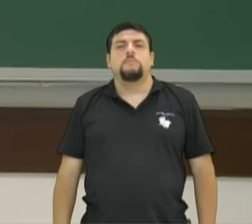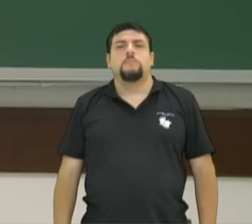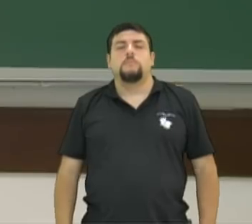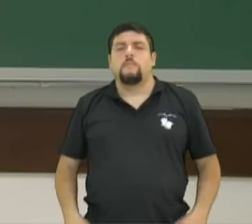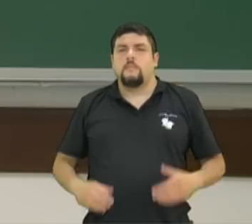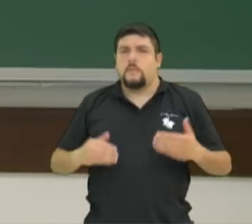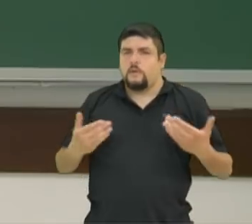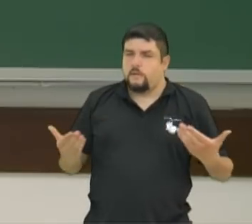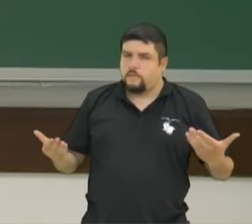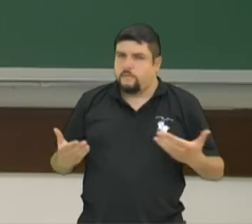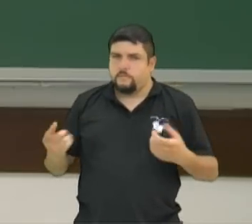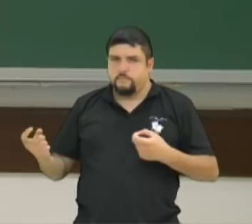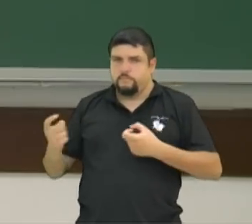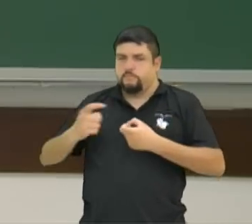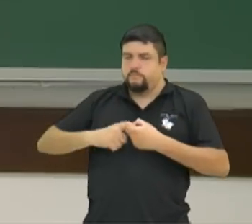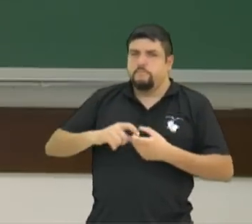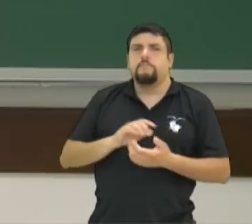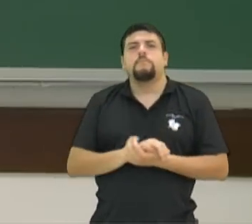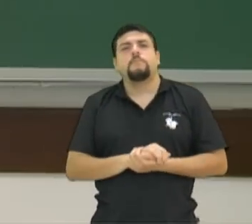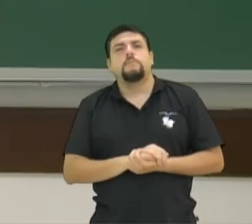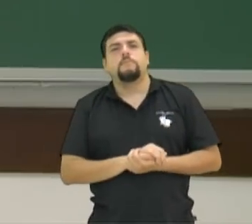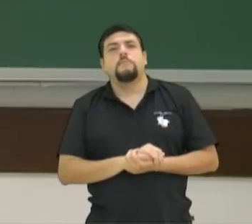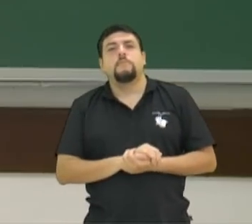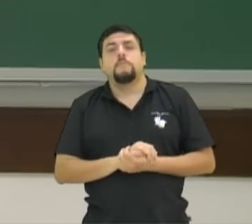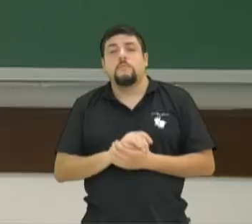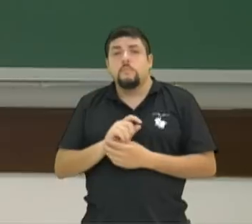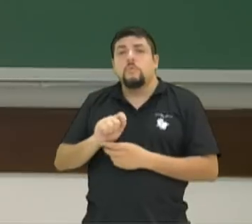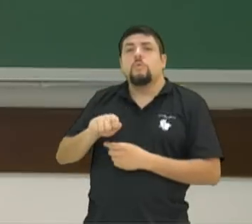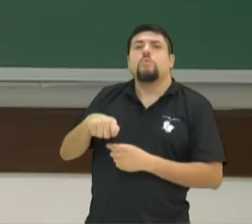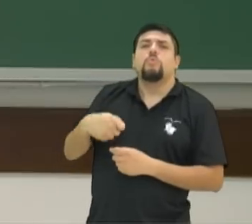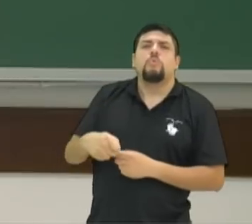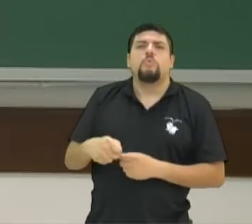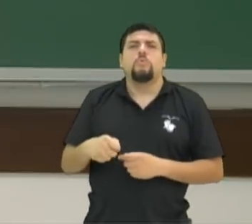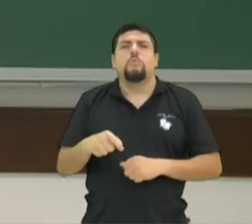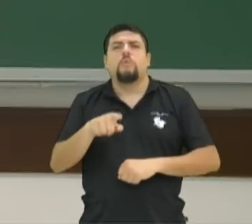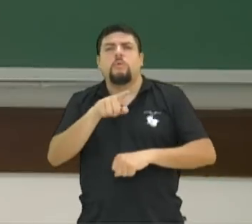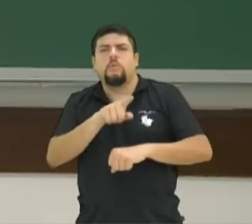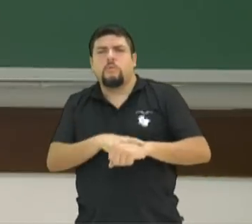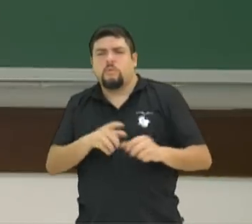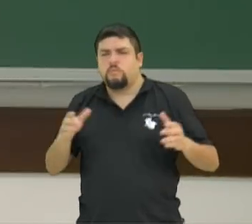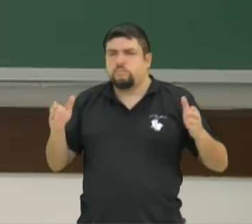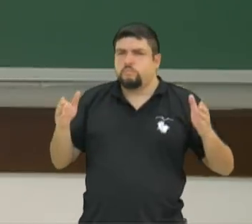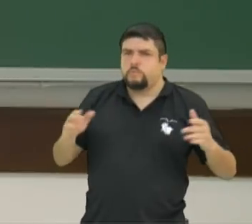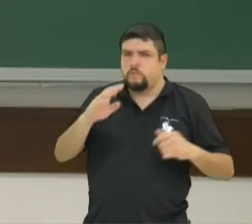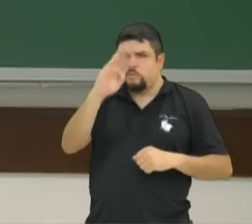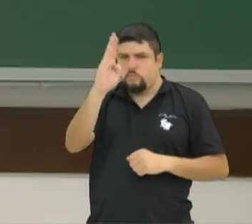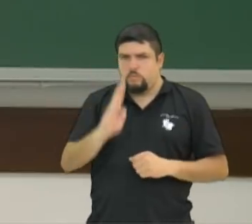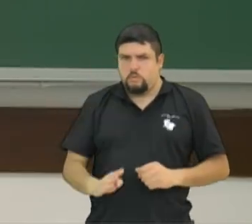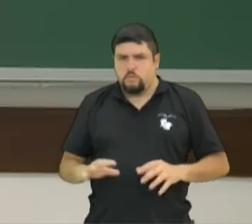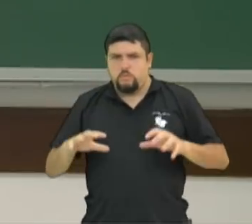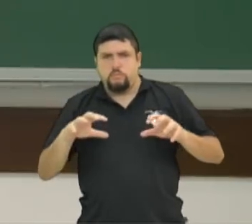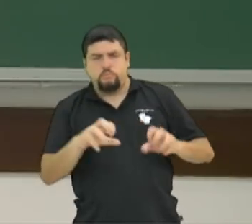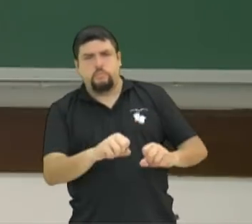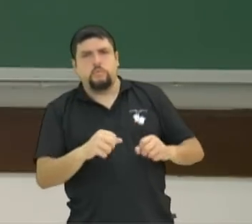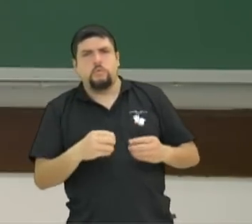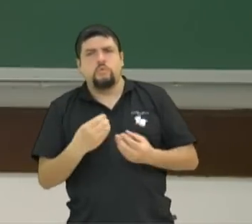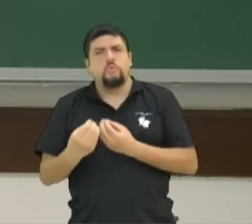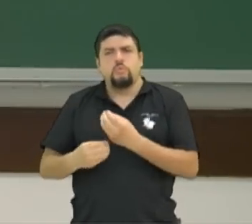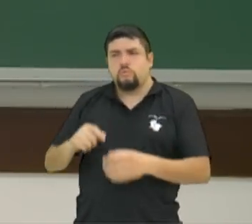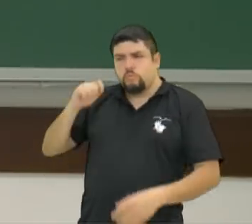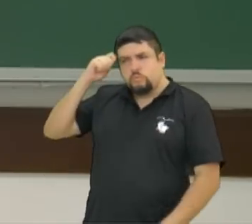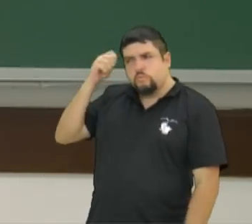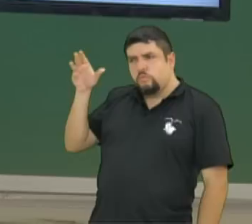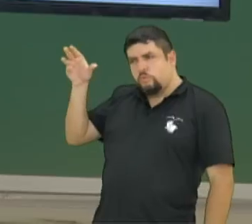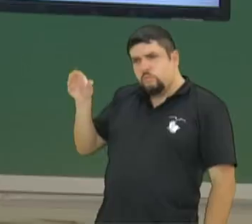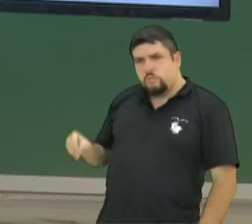Pessoal, voltamos, hein? Então vamos aqui, ó, sobre esse Brasil colonial e a utilização da mão de obra africana escravizada, como era dividido